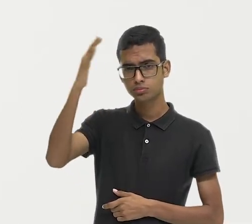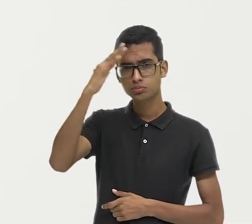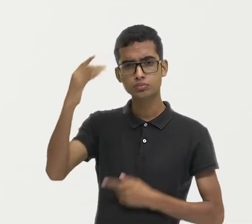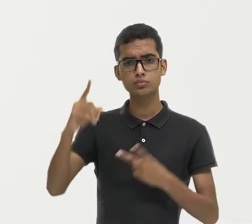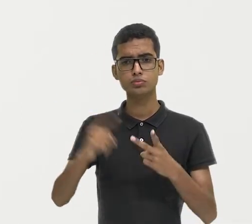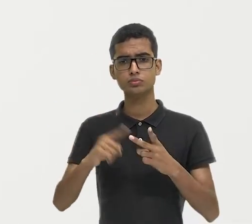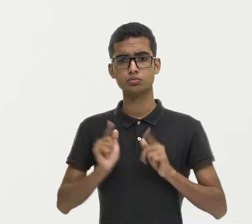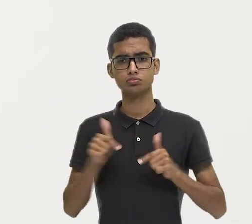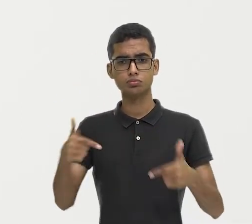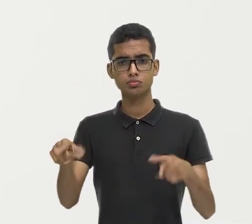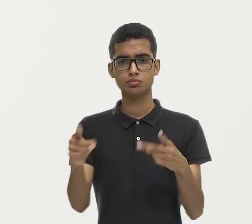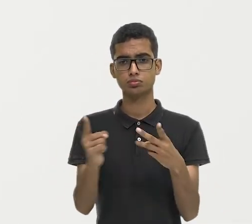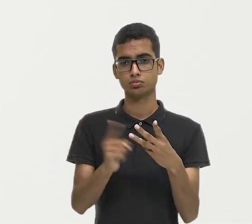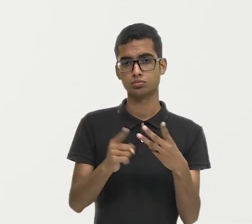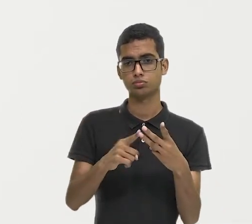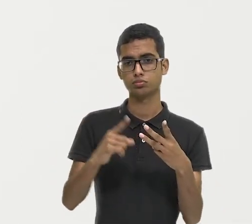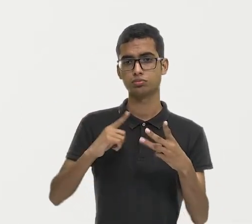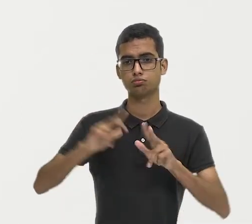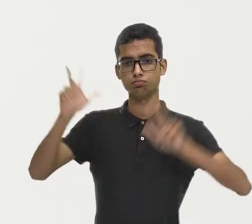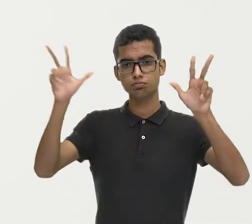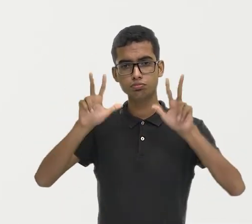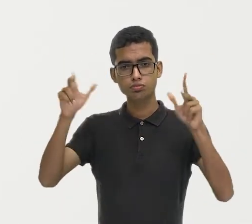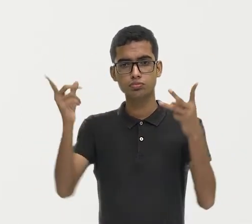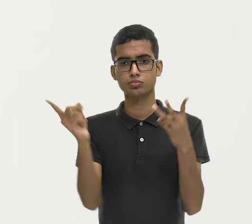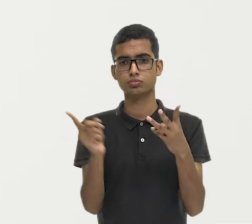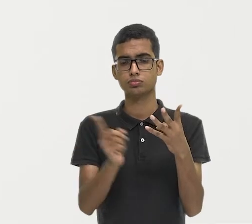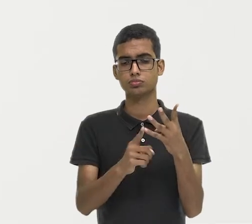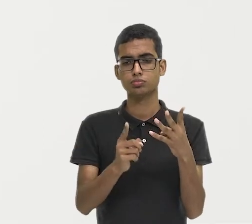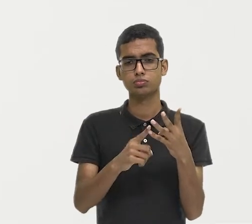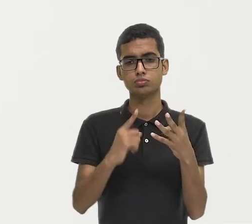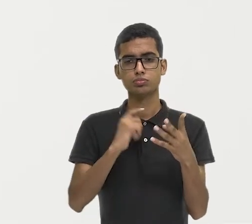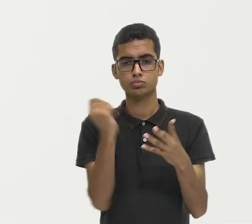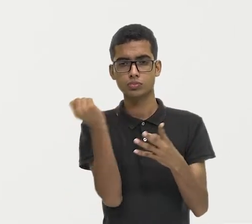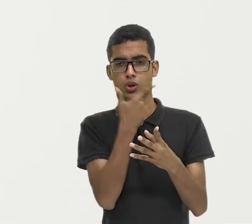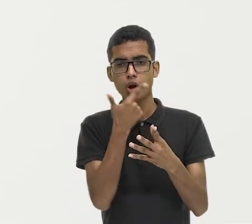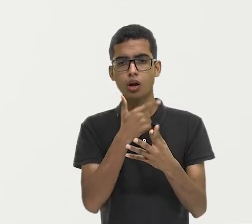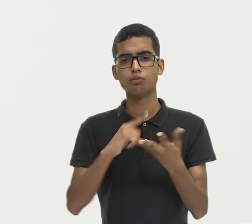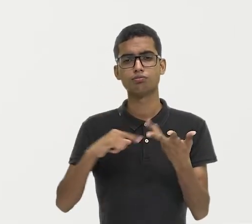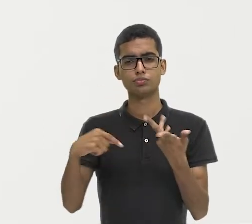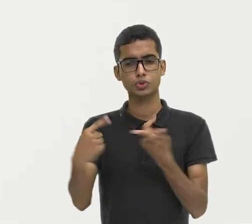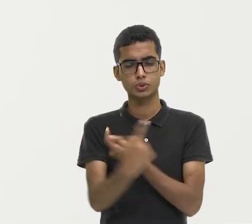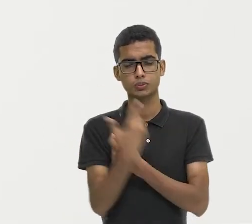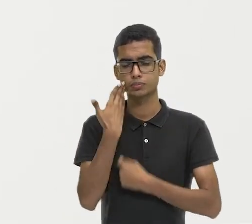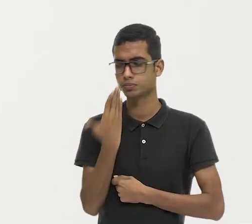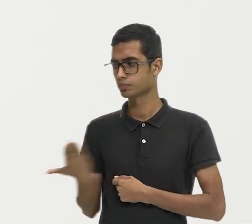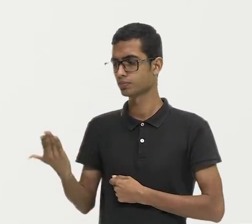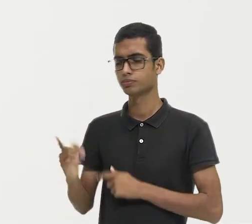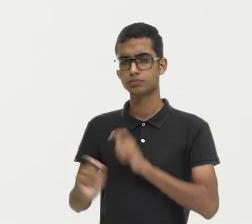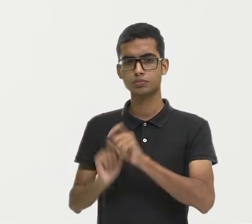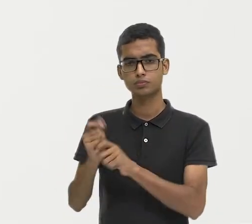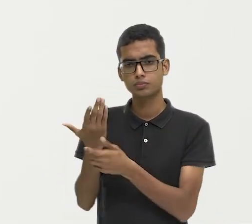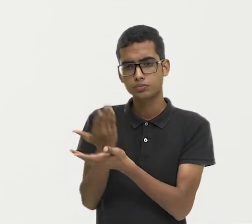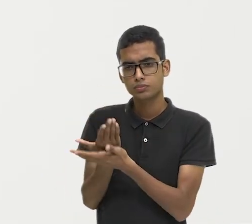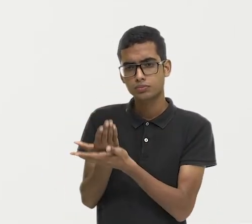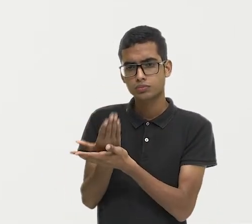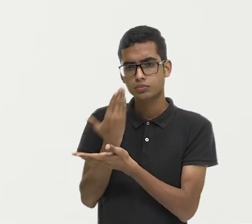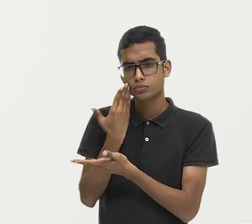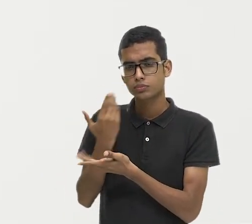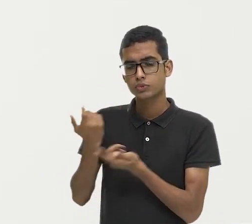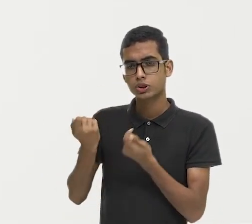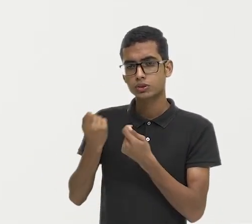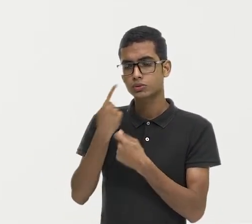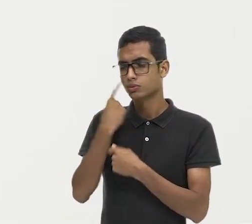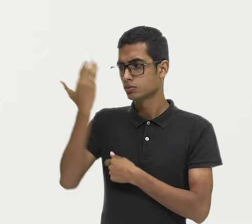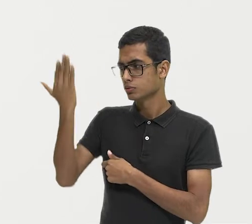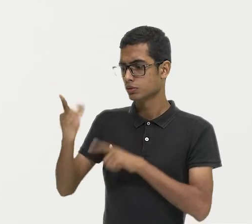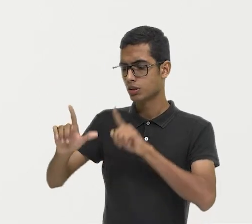ficção, aventura, comédia, terror, gênero e outros. Aqui ao nosso lado, gente, é importante que você